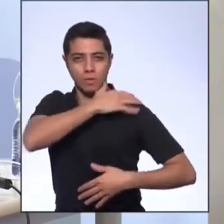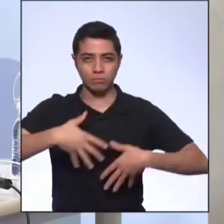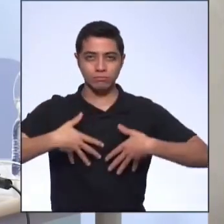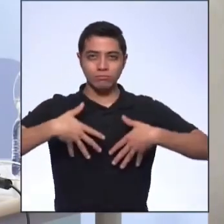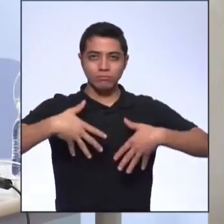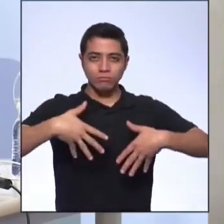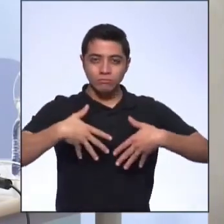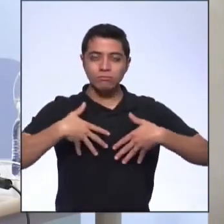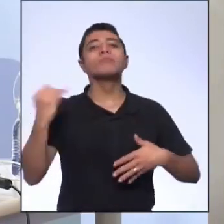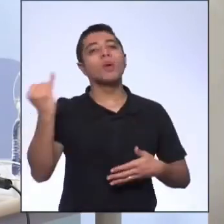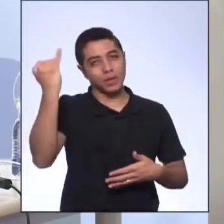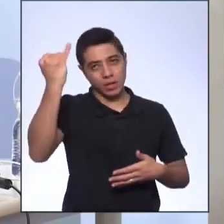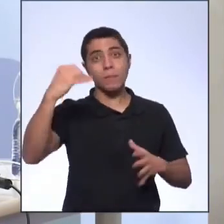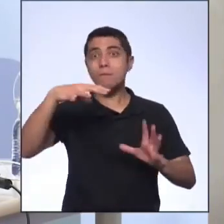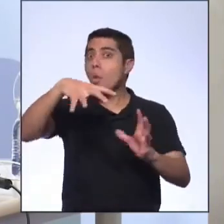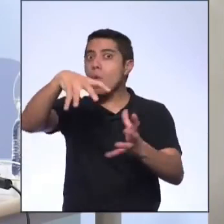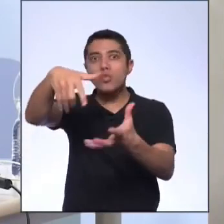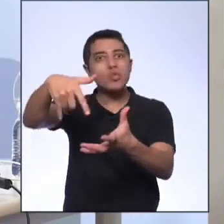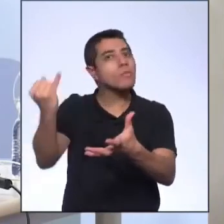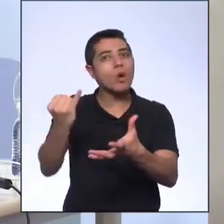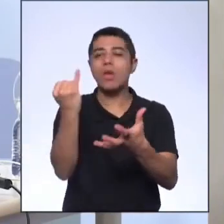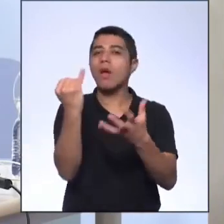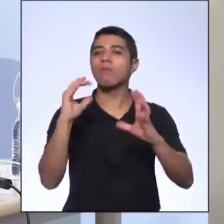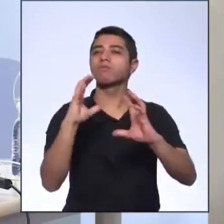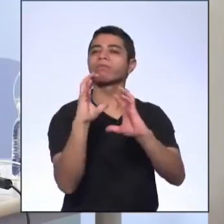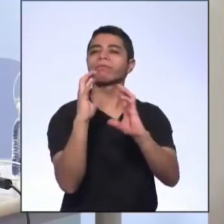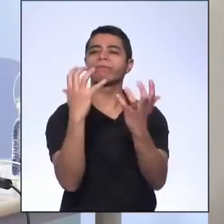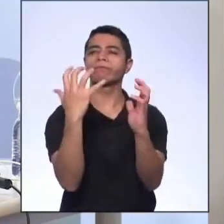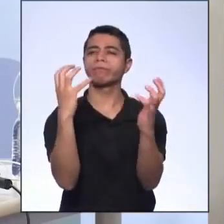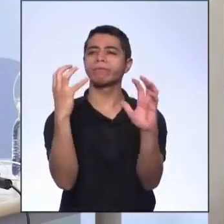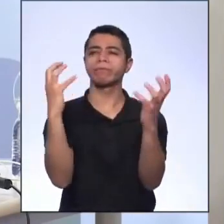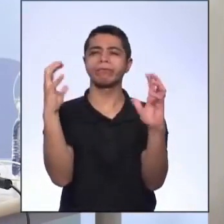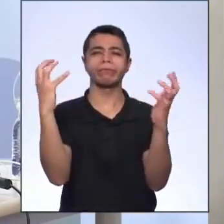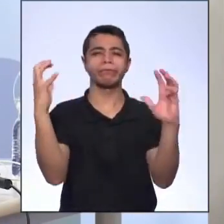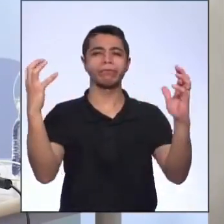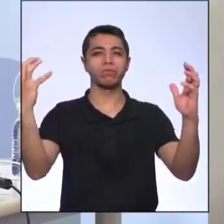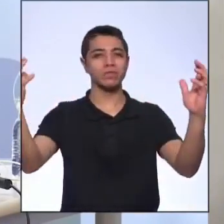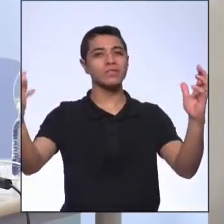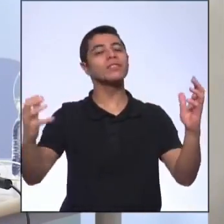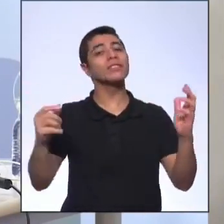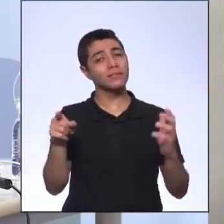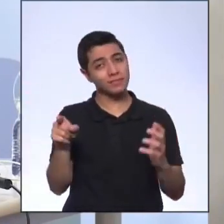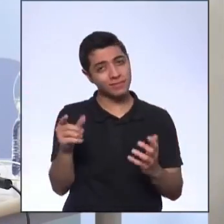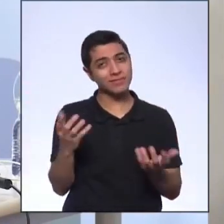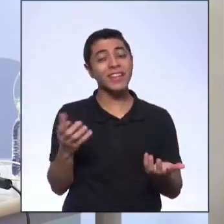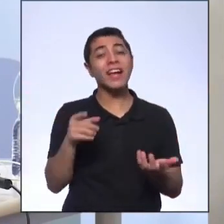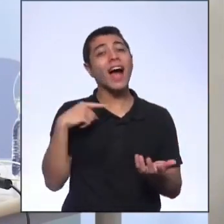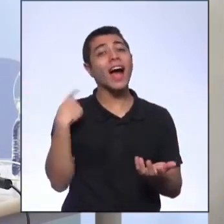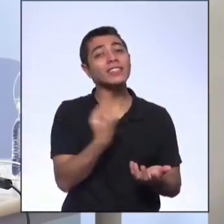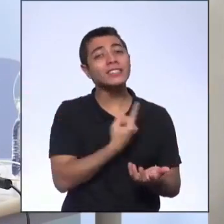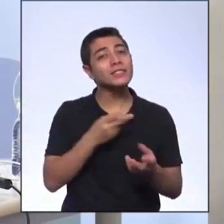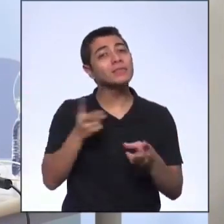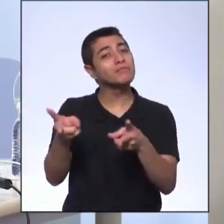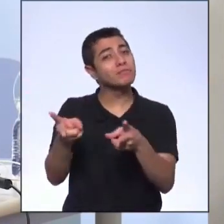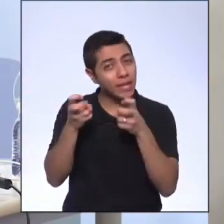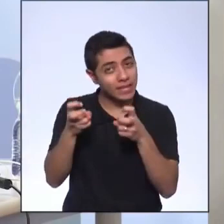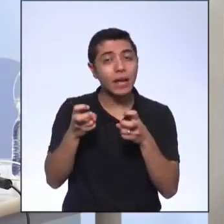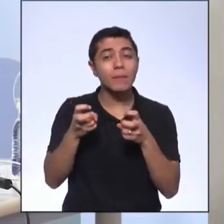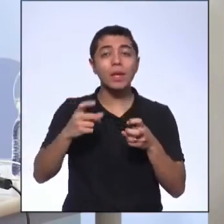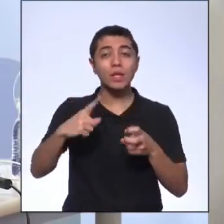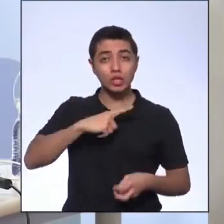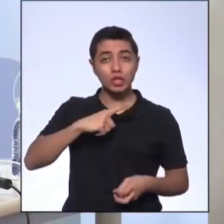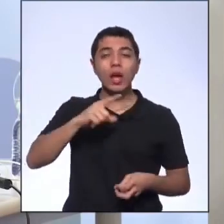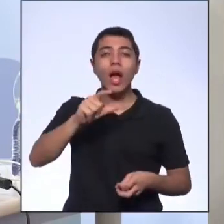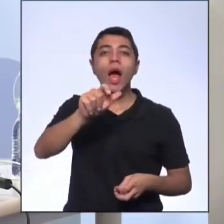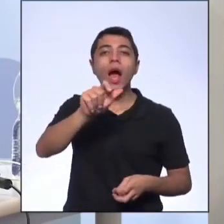seu clímax. Então, a gente vai perceber que os grandes produtores aí de oxigênio que a gente tem são